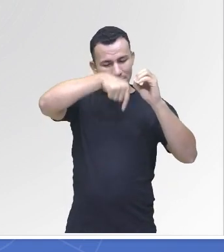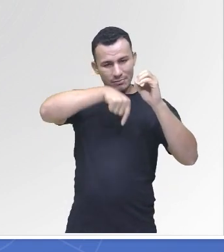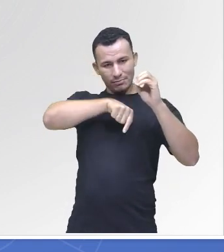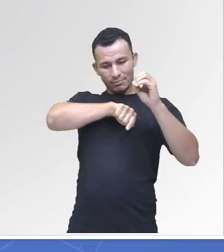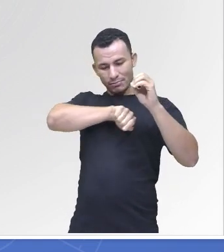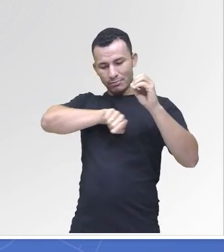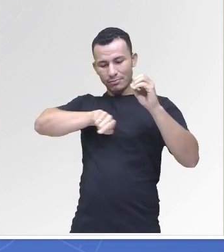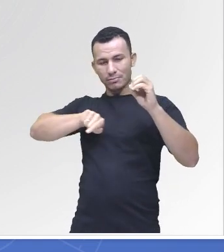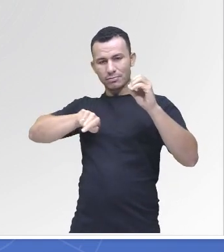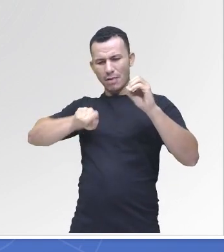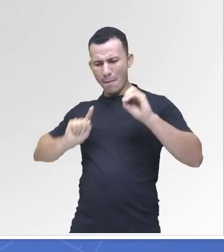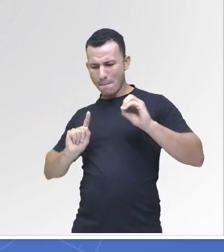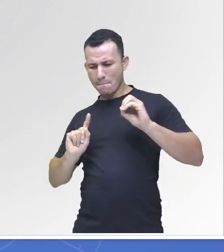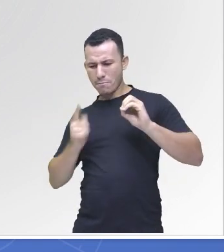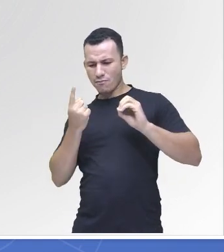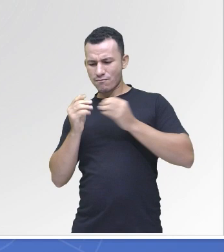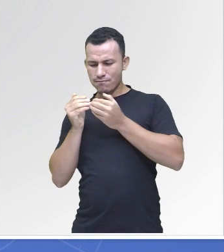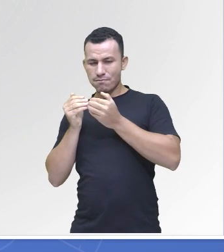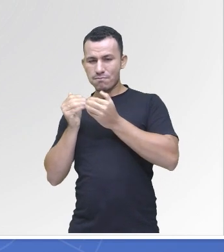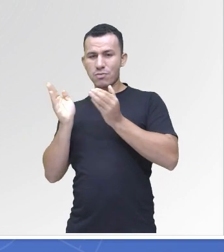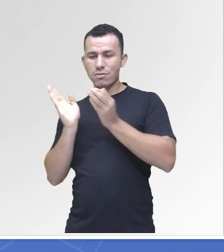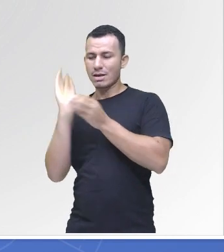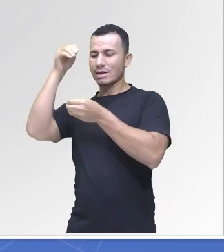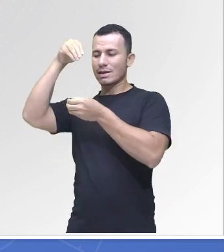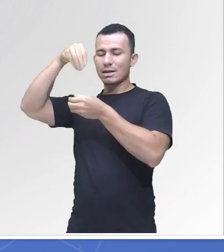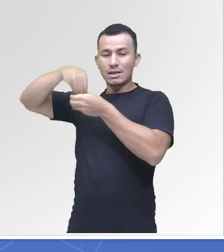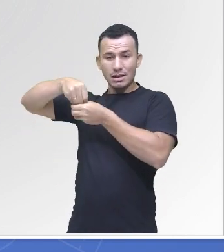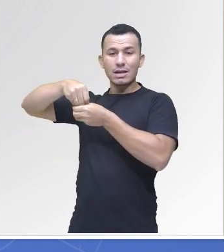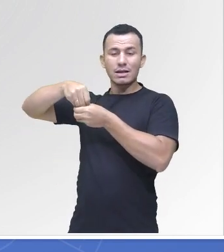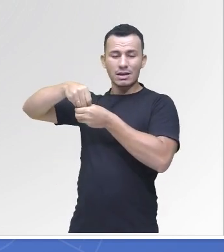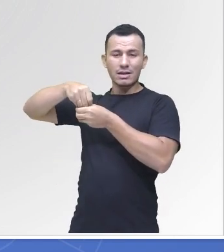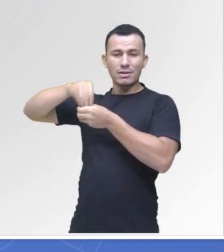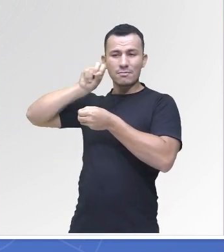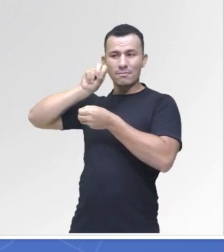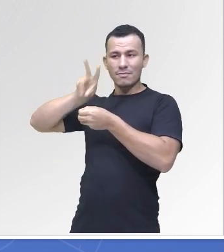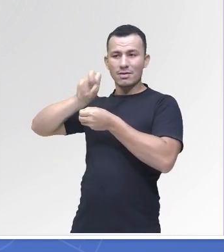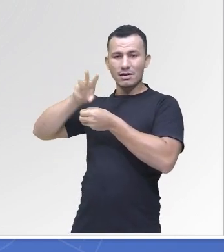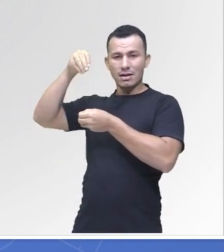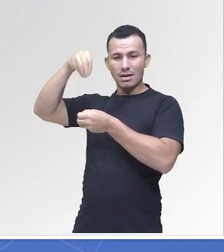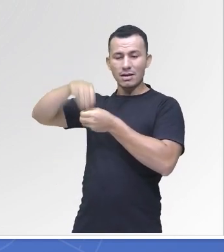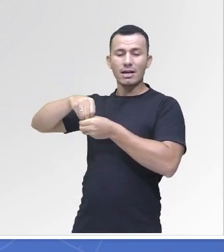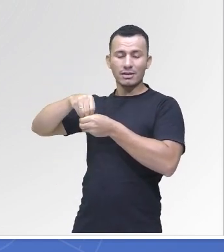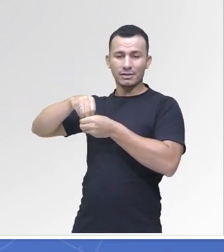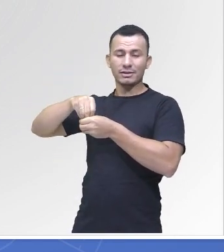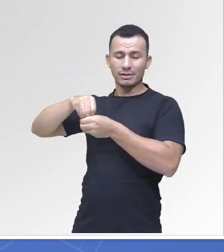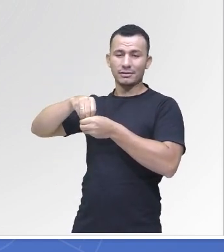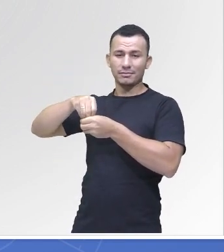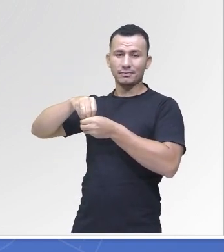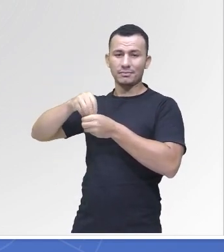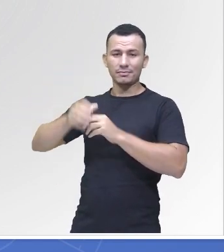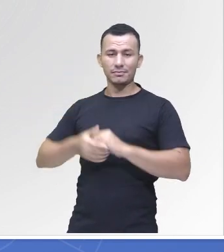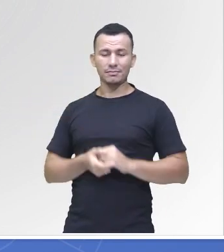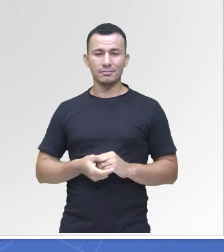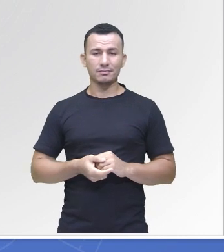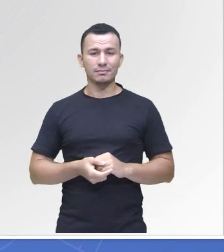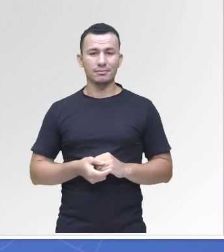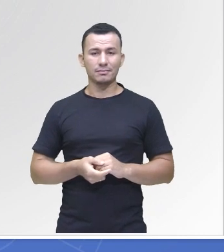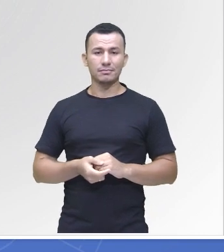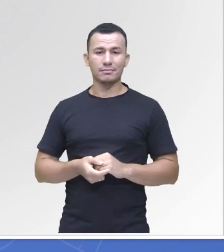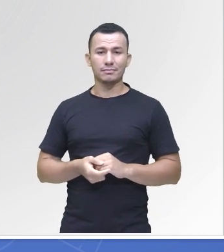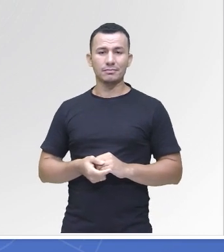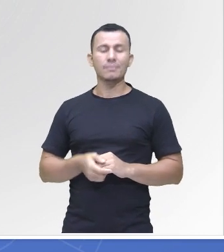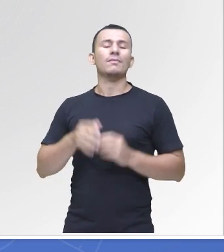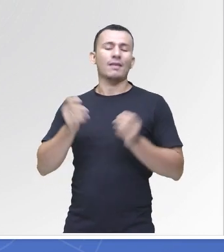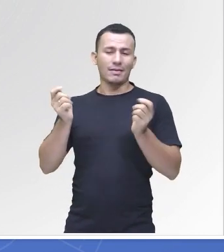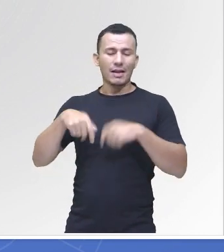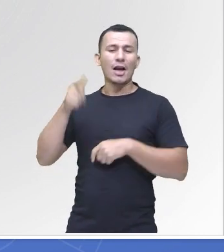aqui dentro. Quando ele perfurou, ele colocou esse material lá para dentro dessa célula. E aí ele vai